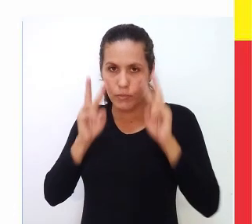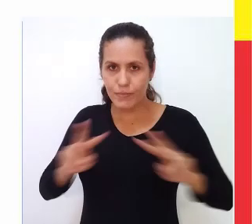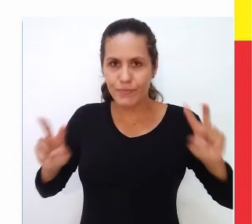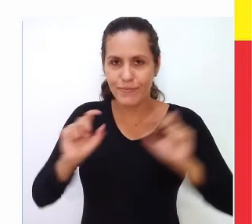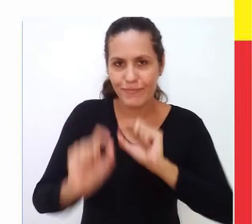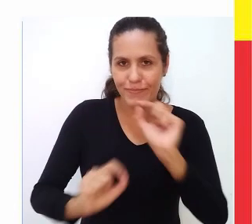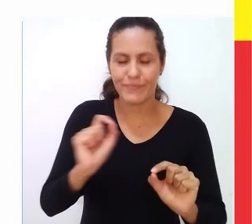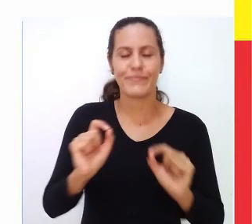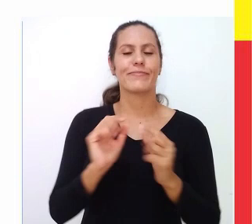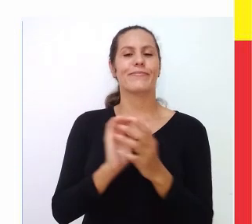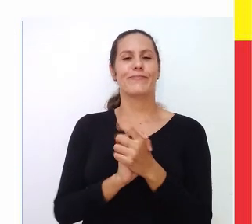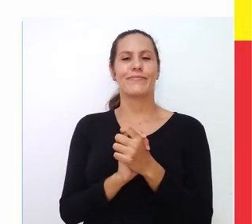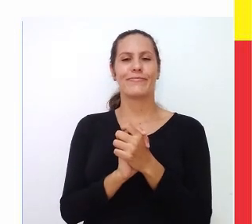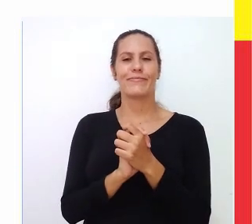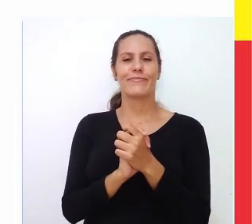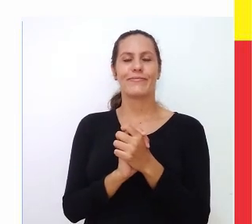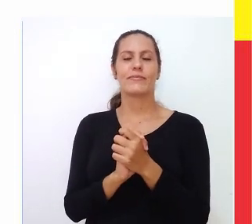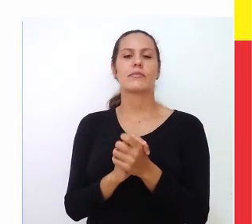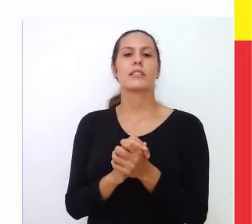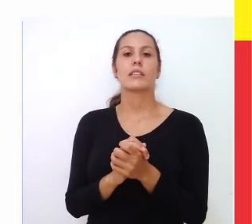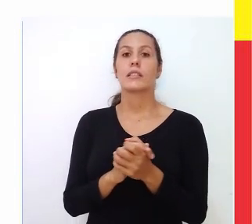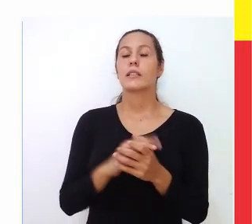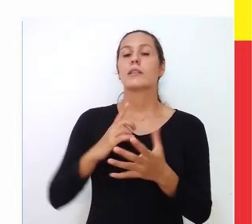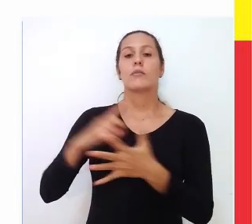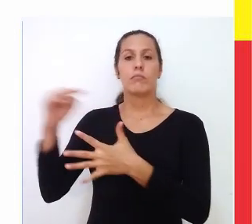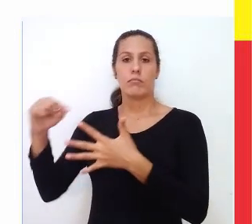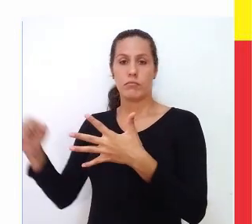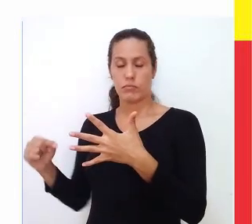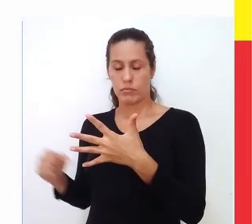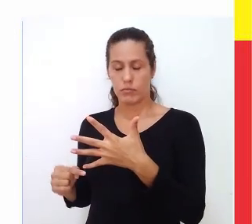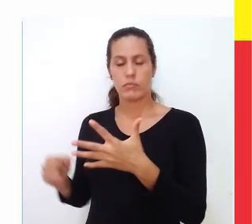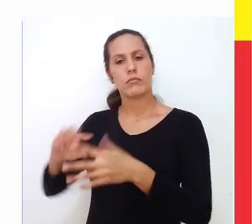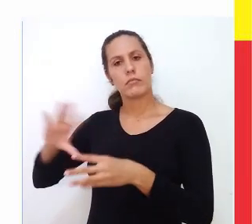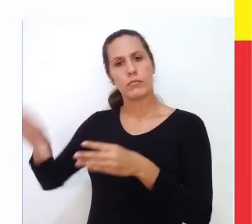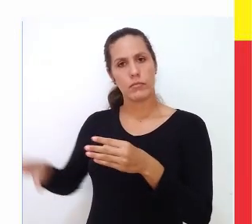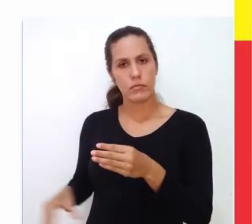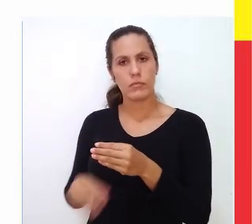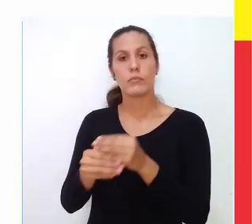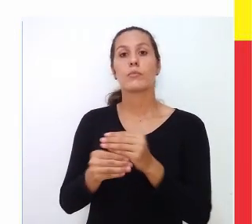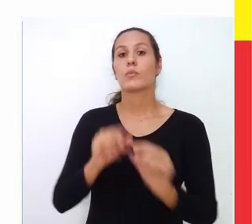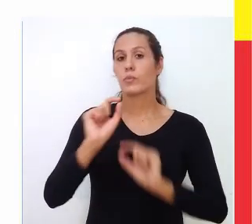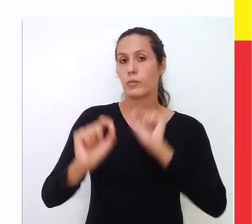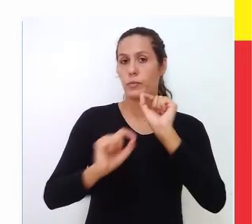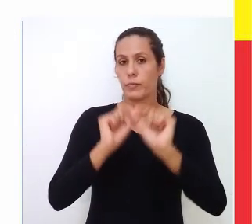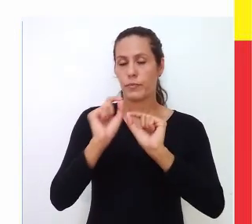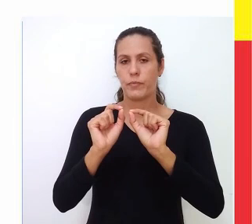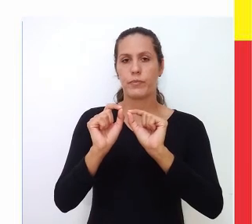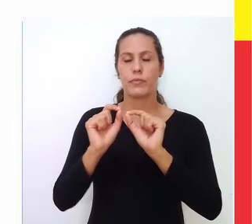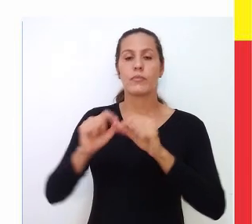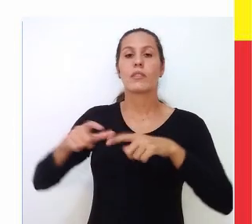vamos ler comigo. Existem também outros elementos que compõem o espetáculo teatral.